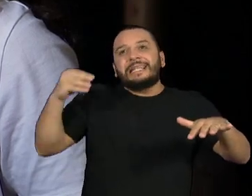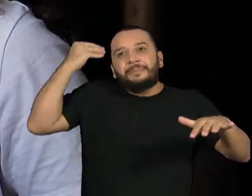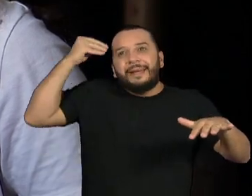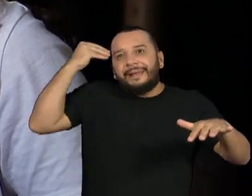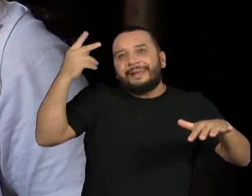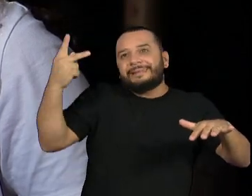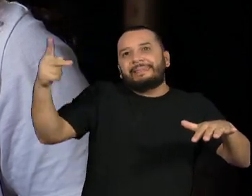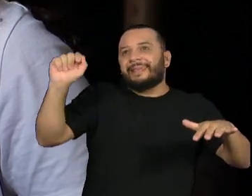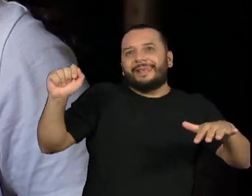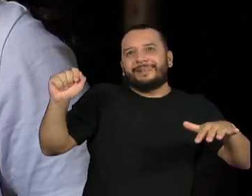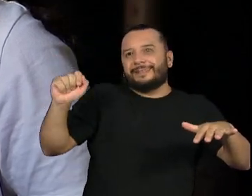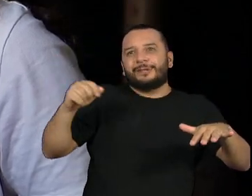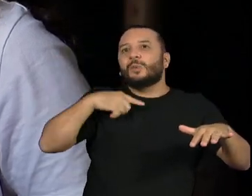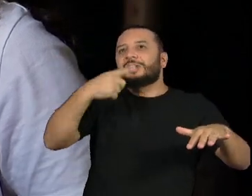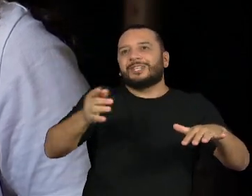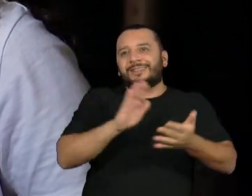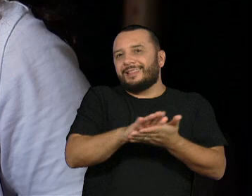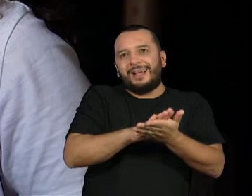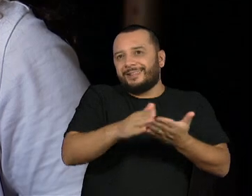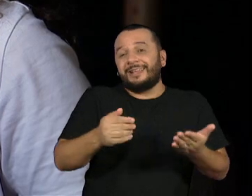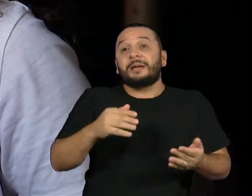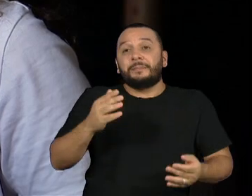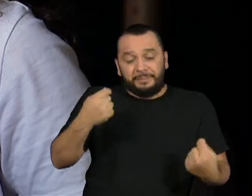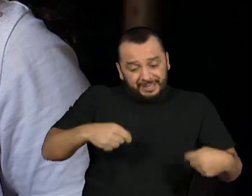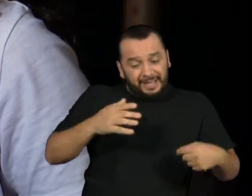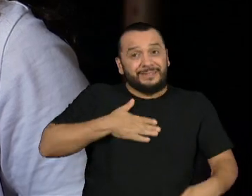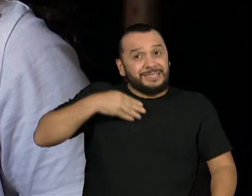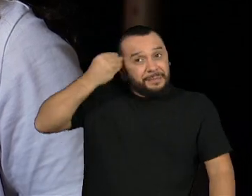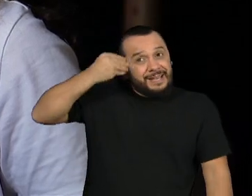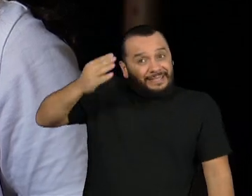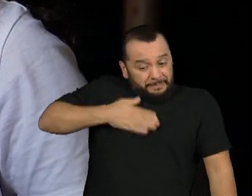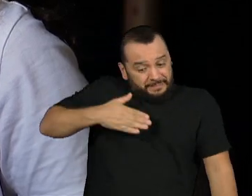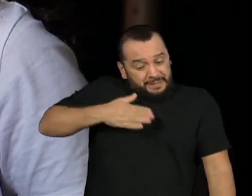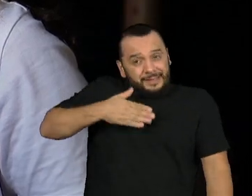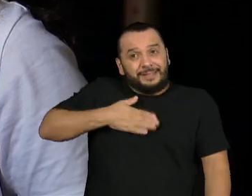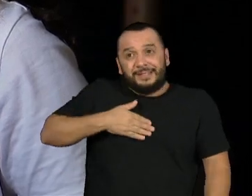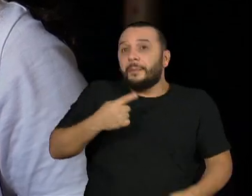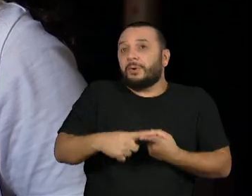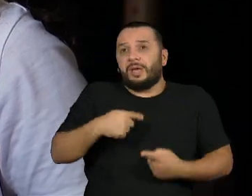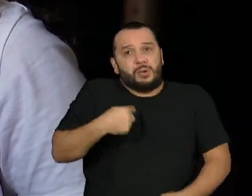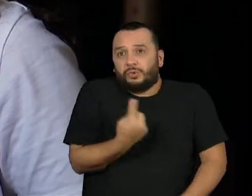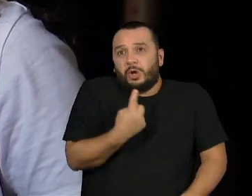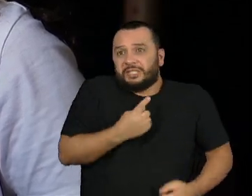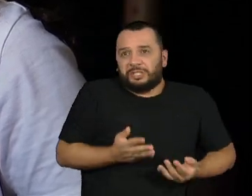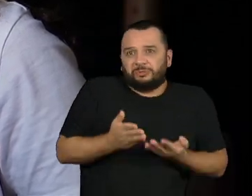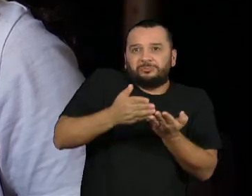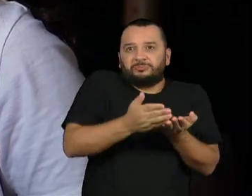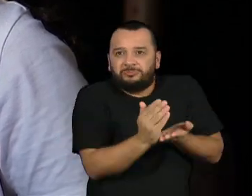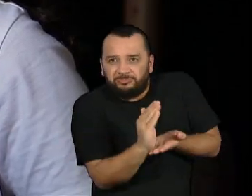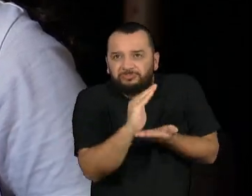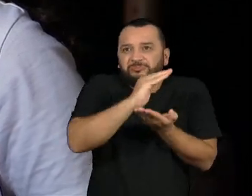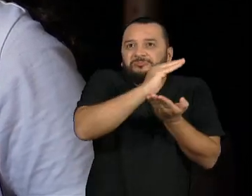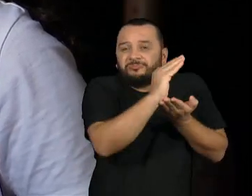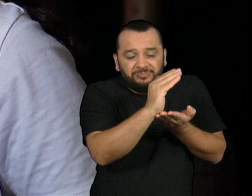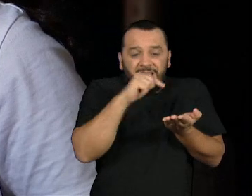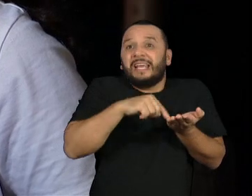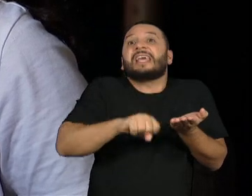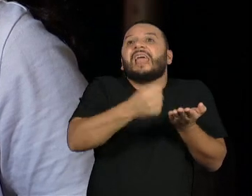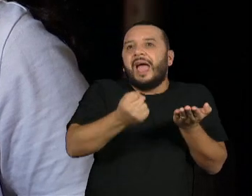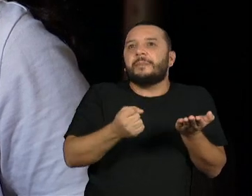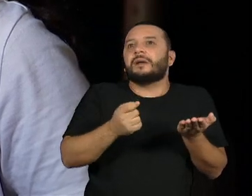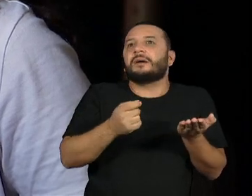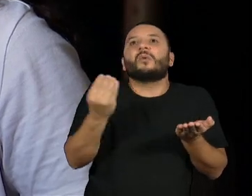melhor professor ou ter o melhor barco, né? Porque só ia ter eu para resolver os problemas que apareceriam. E barco quebra,